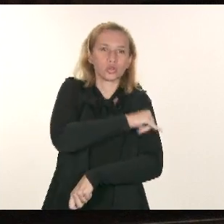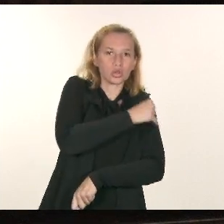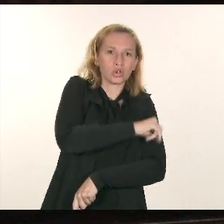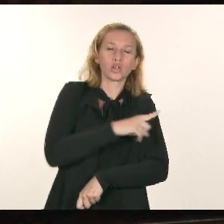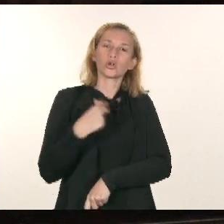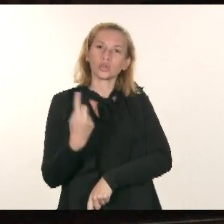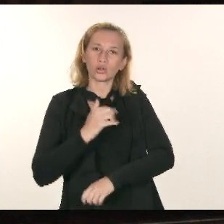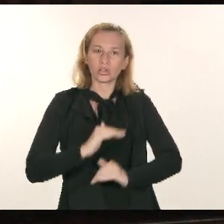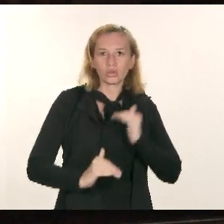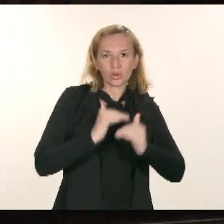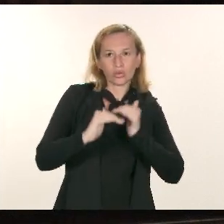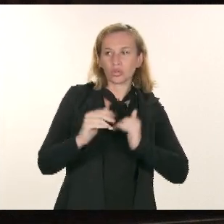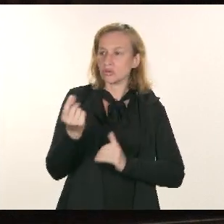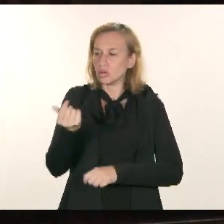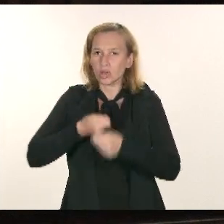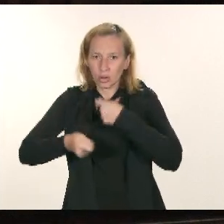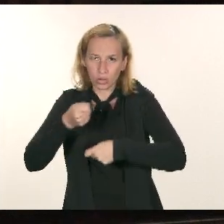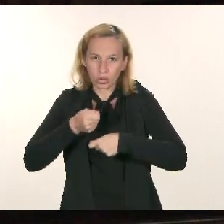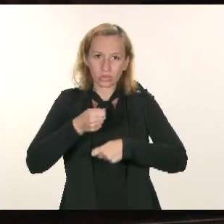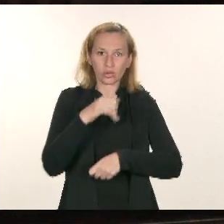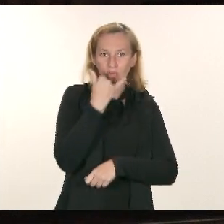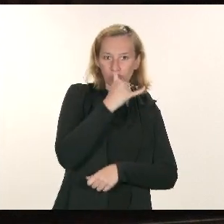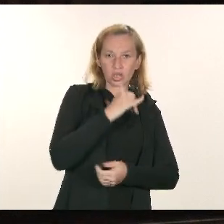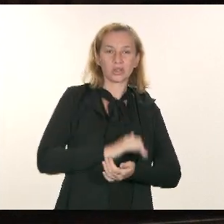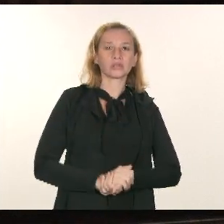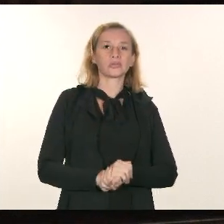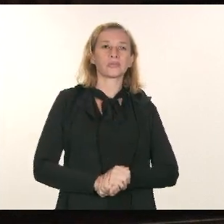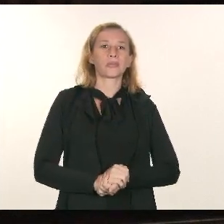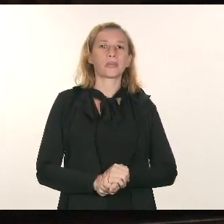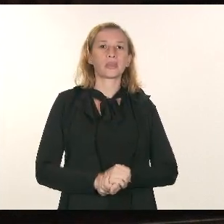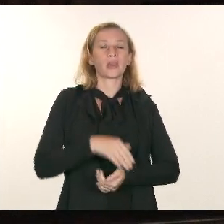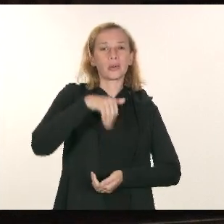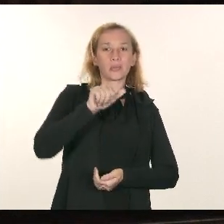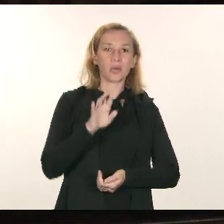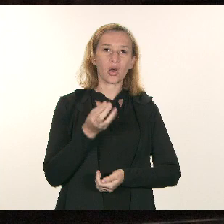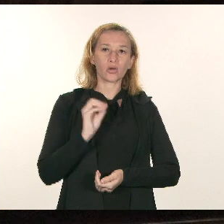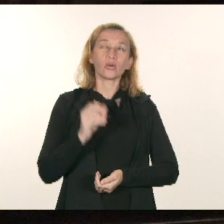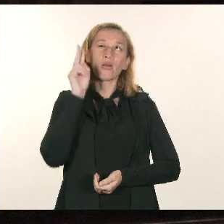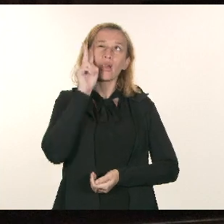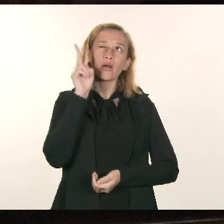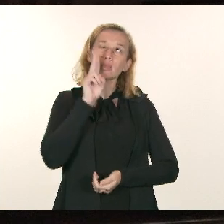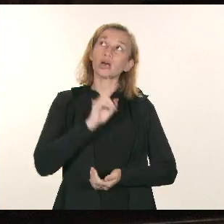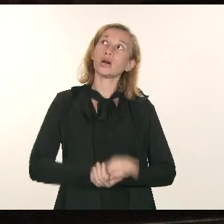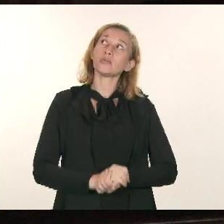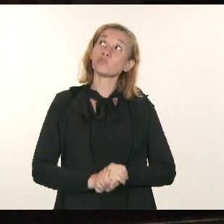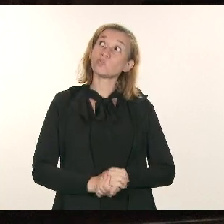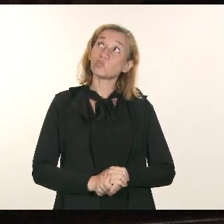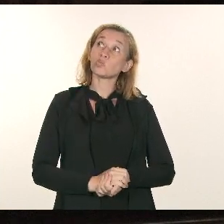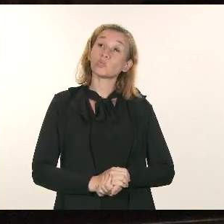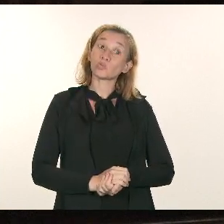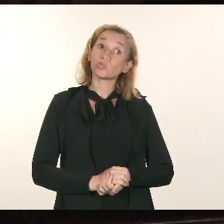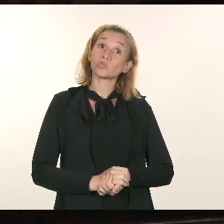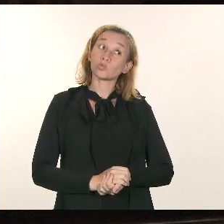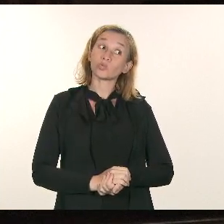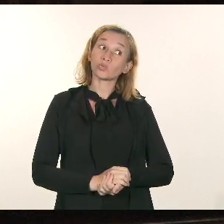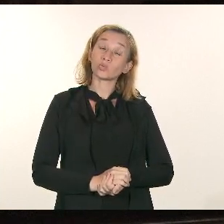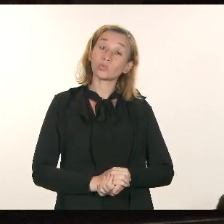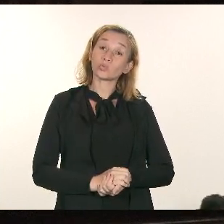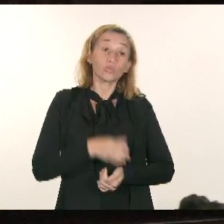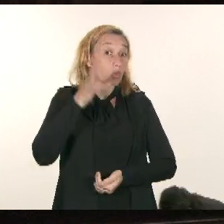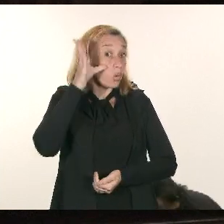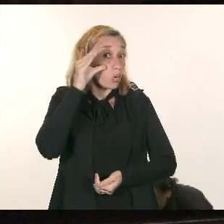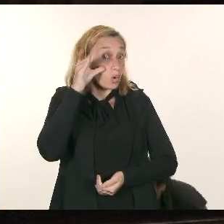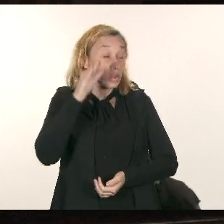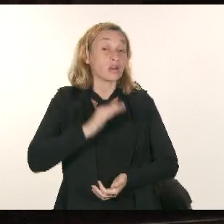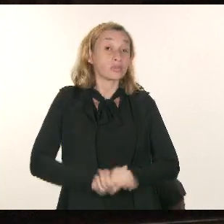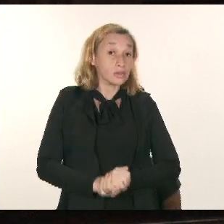nosso desenvolvimento econômico fluminense. Mauro Osório lembra muito, inclusive como